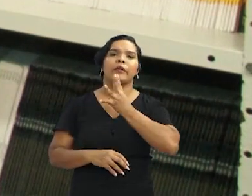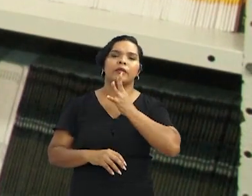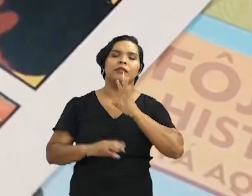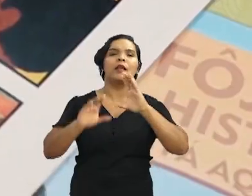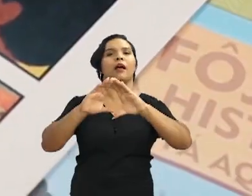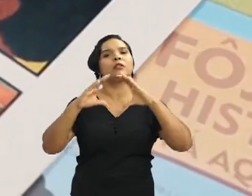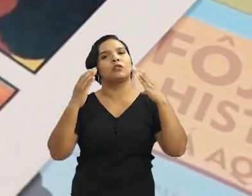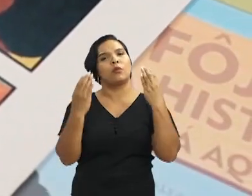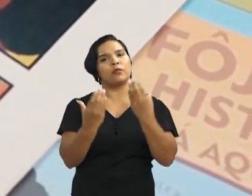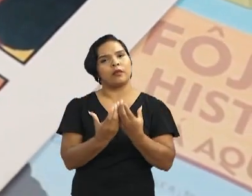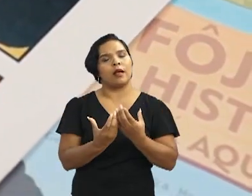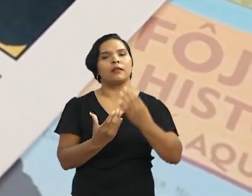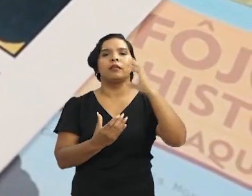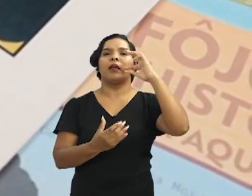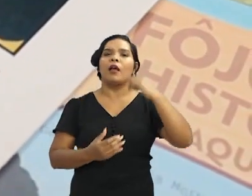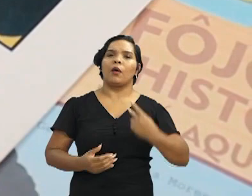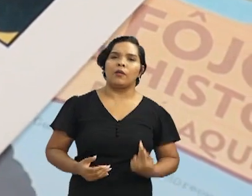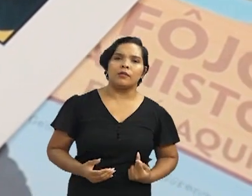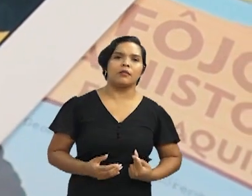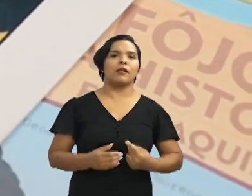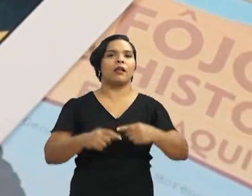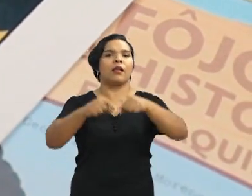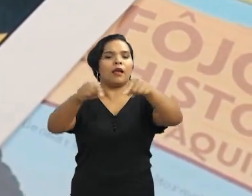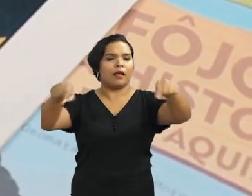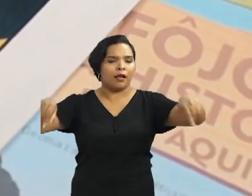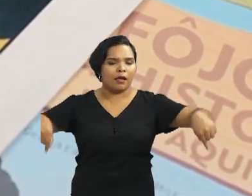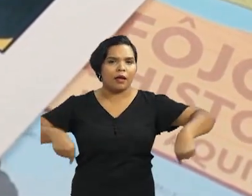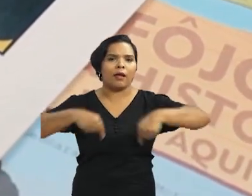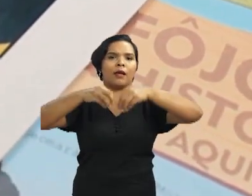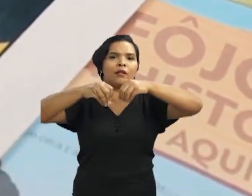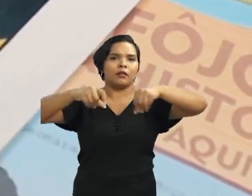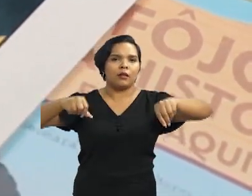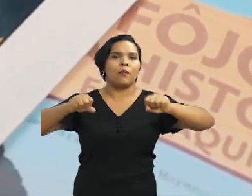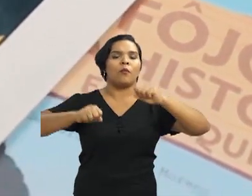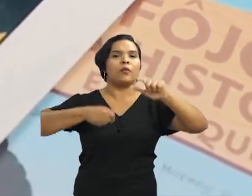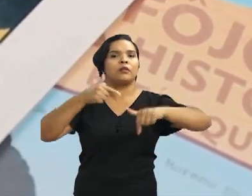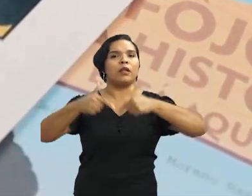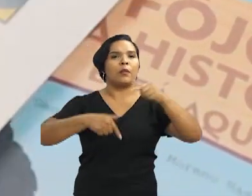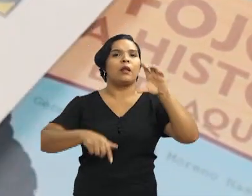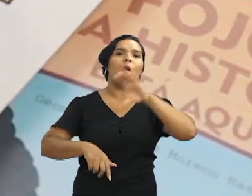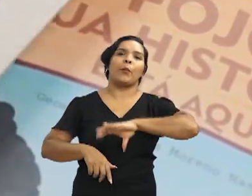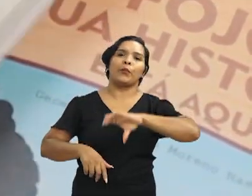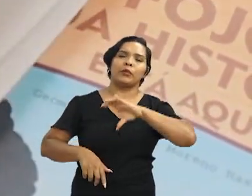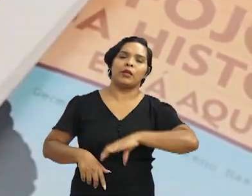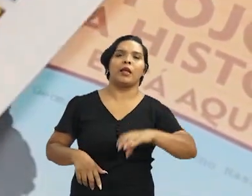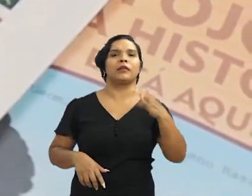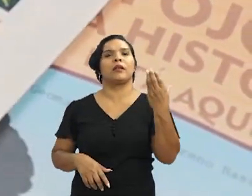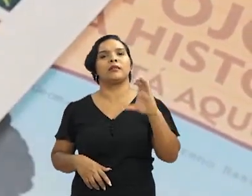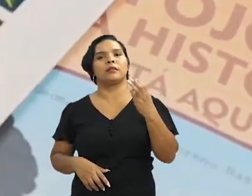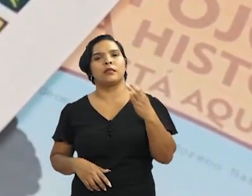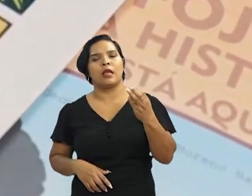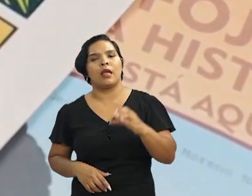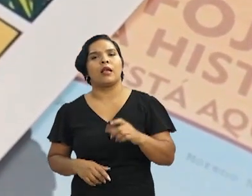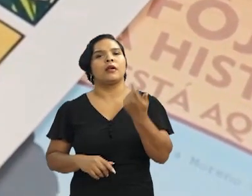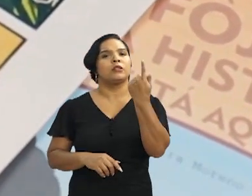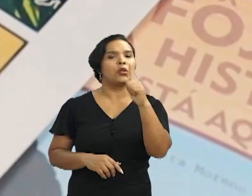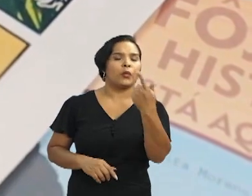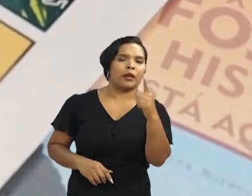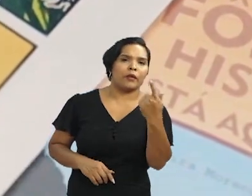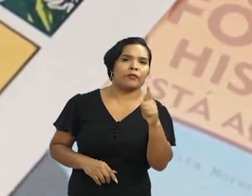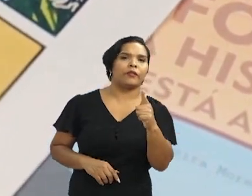que estão postas, conhecer as comunidades, reconhecer esses territórios. Aqui você pode trabalhar a língua